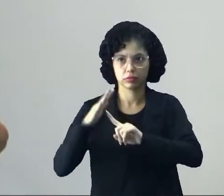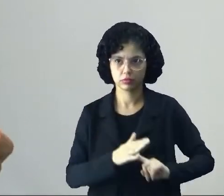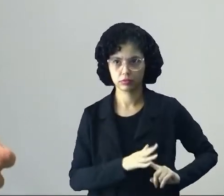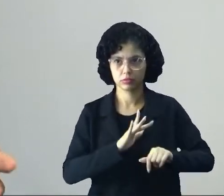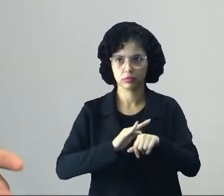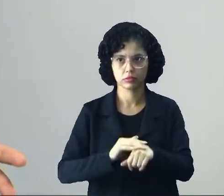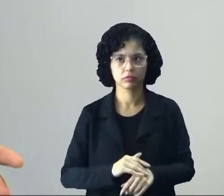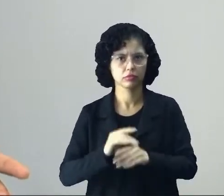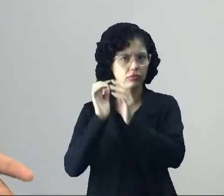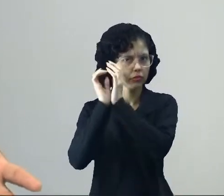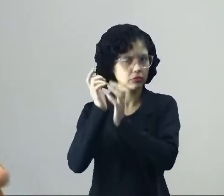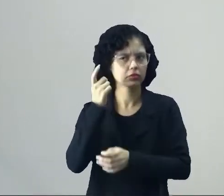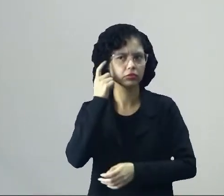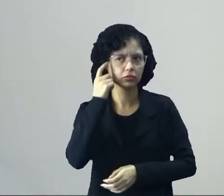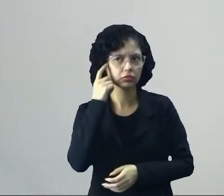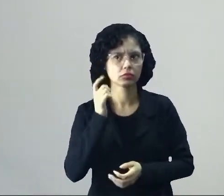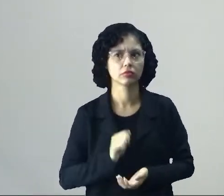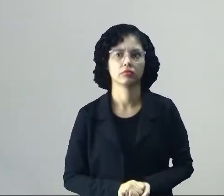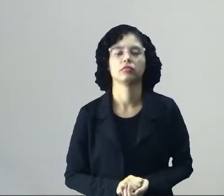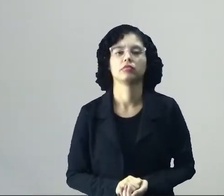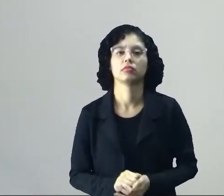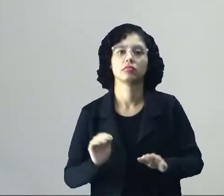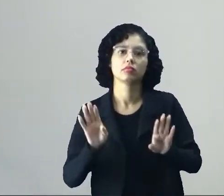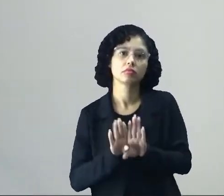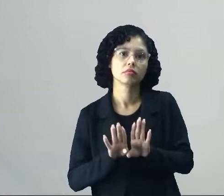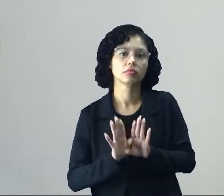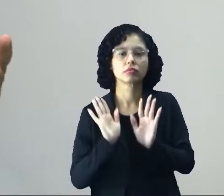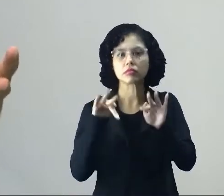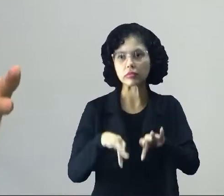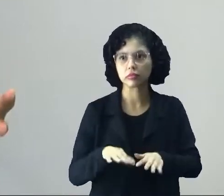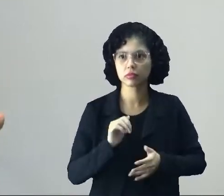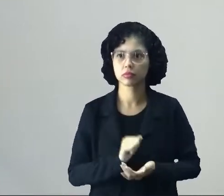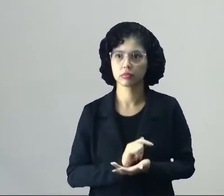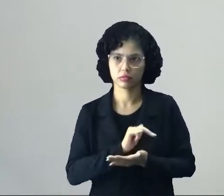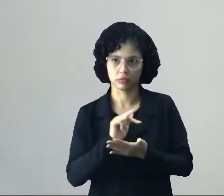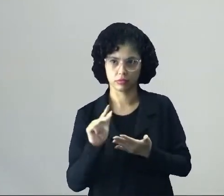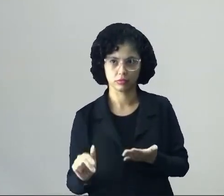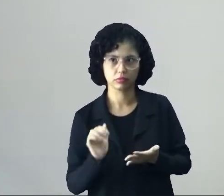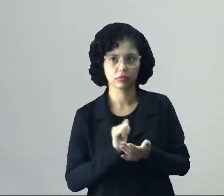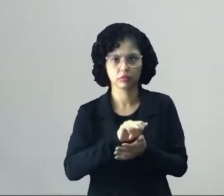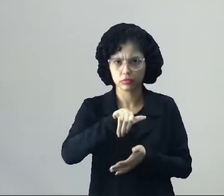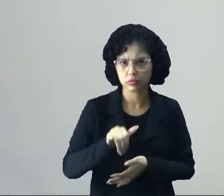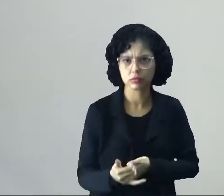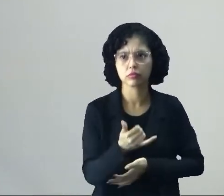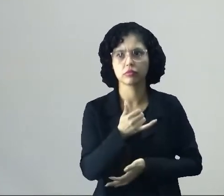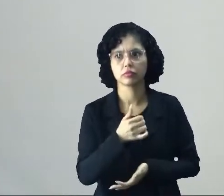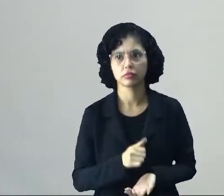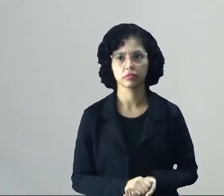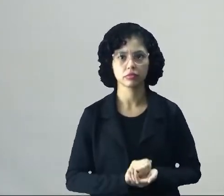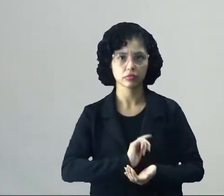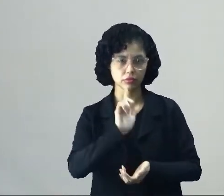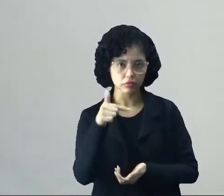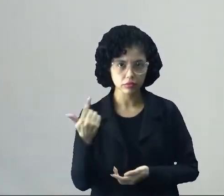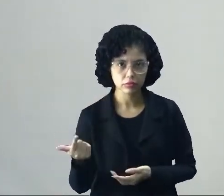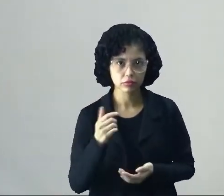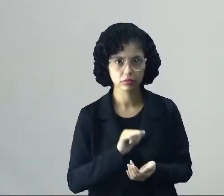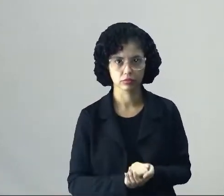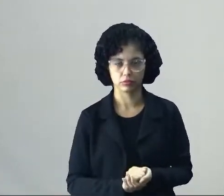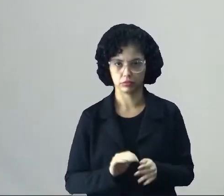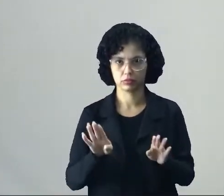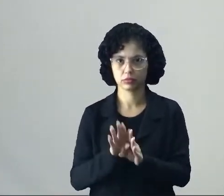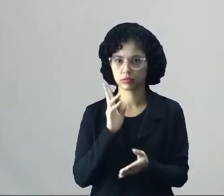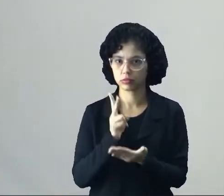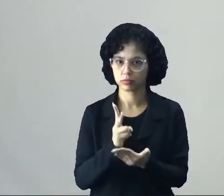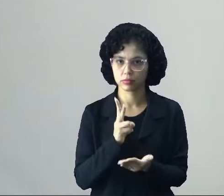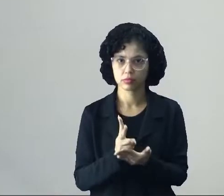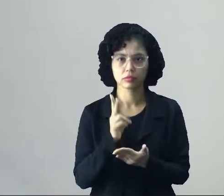doenças mentais, enfim, né? Ele tinha uma vasta oportunidade de utilizar outros recursos que não sejam